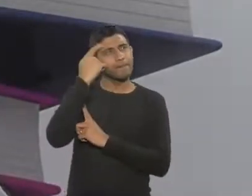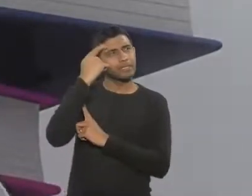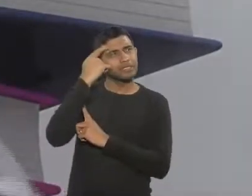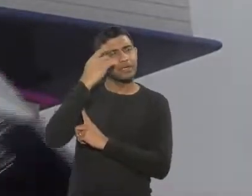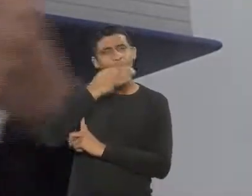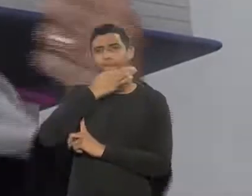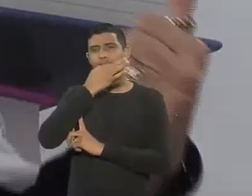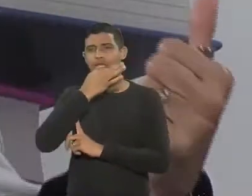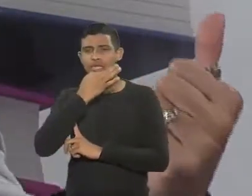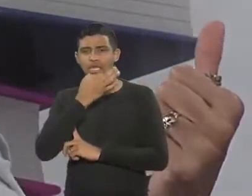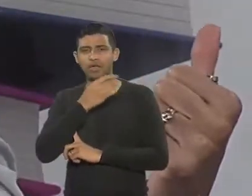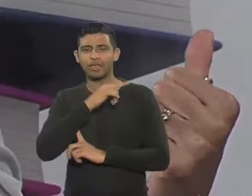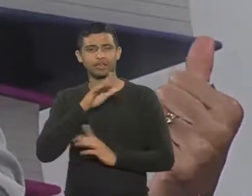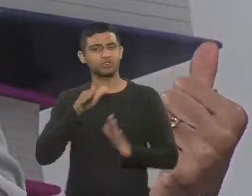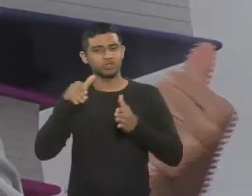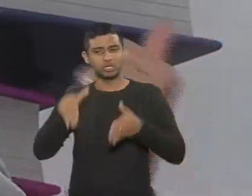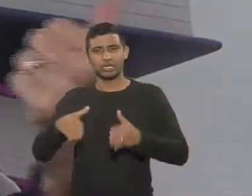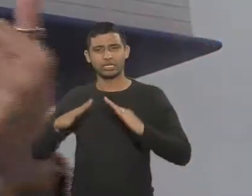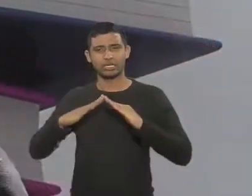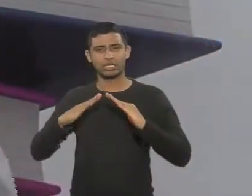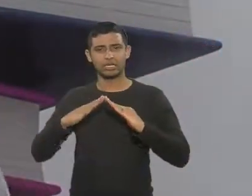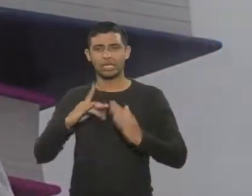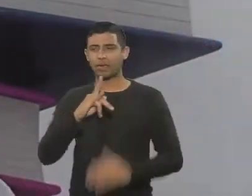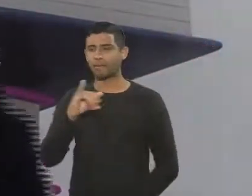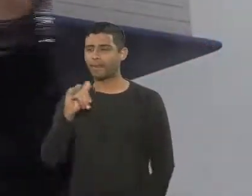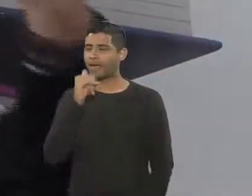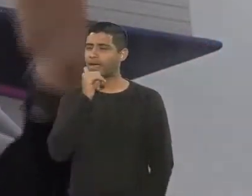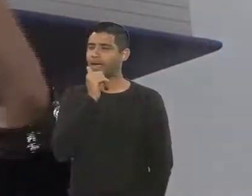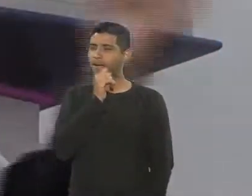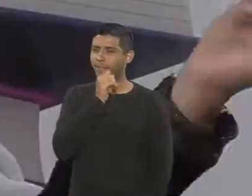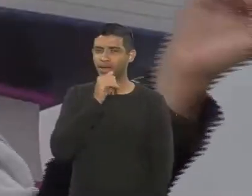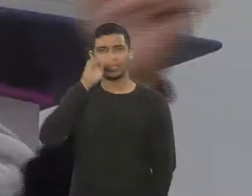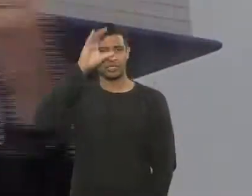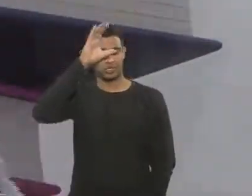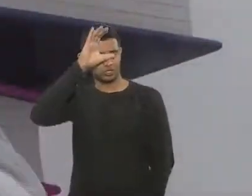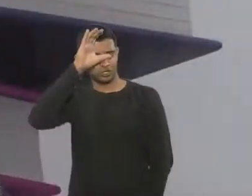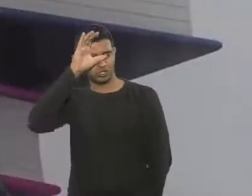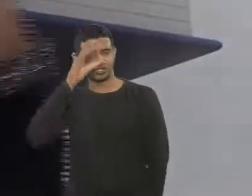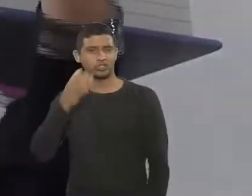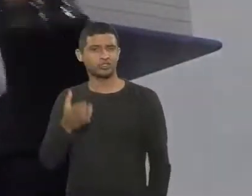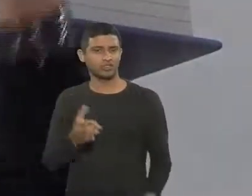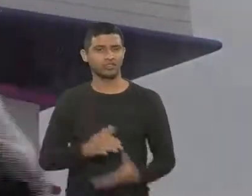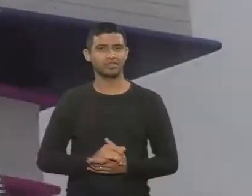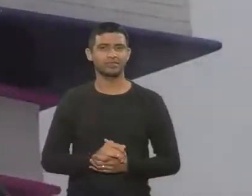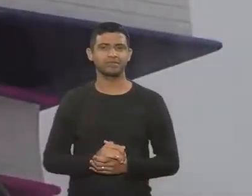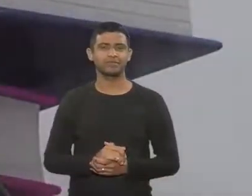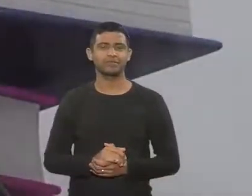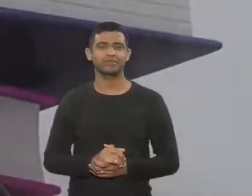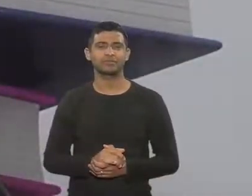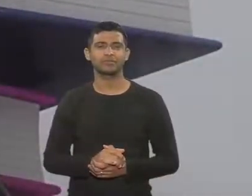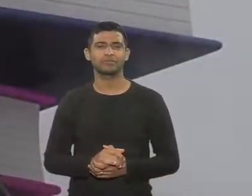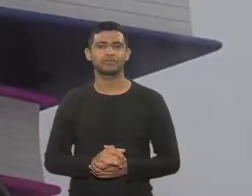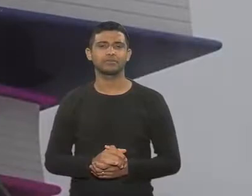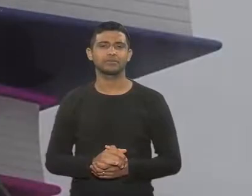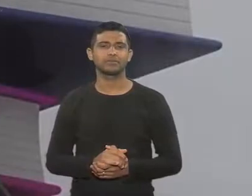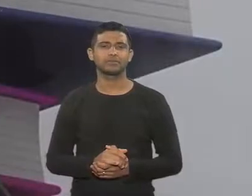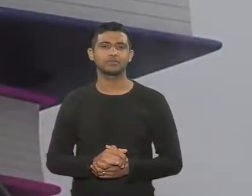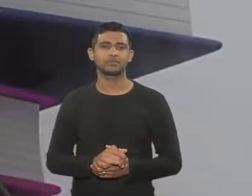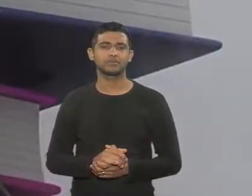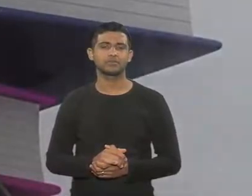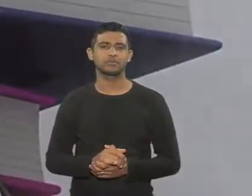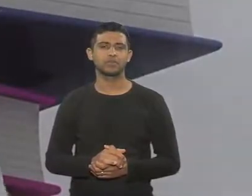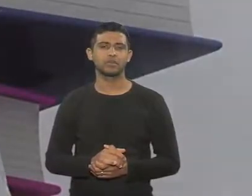buscar fontes. Aí ele chega em casa e o papai dele está lá, a mamãe dele está lá, o tio está lá,